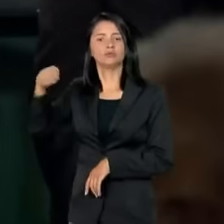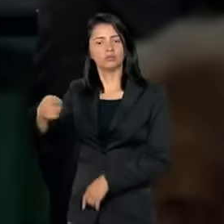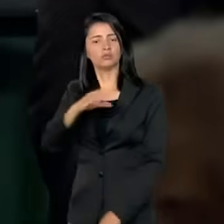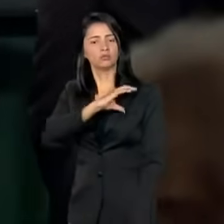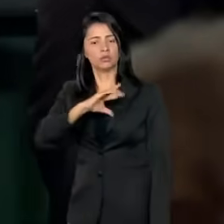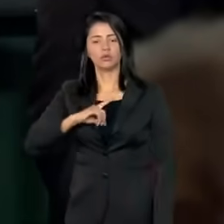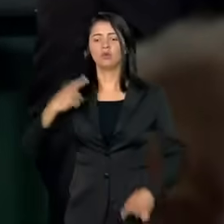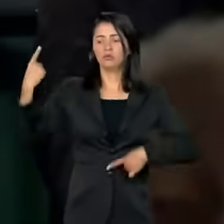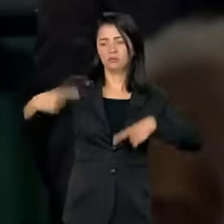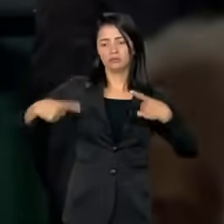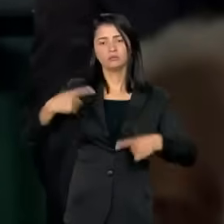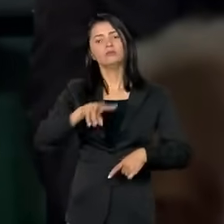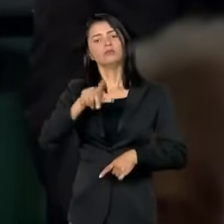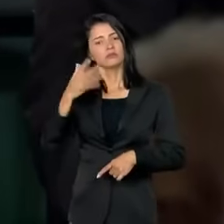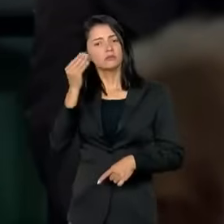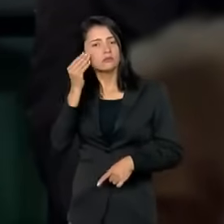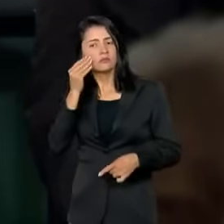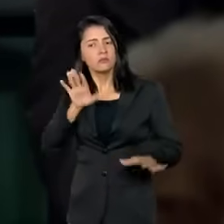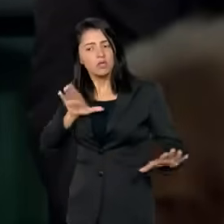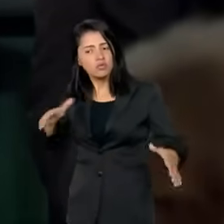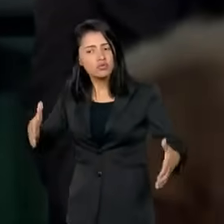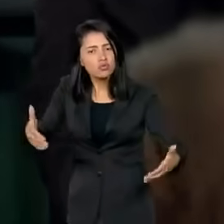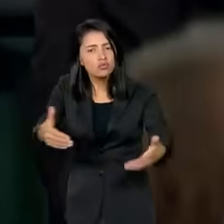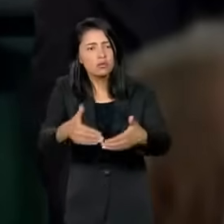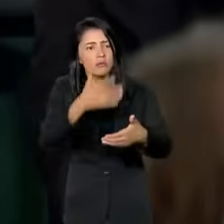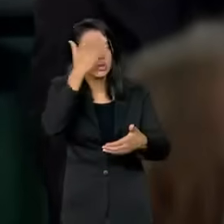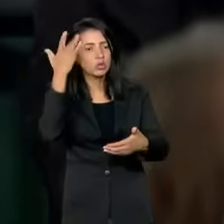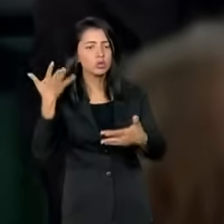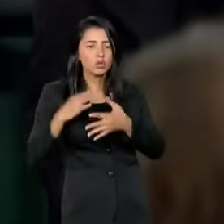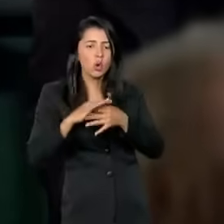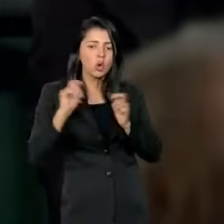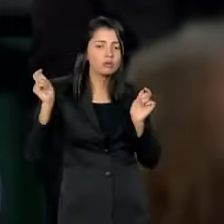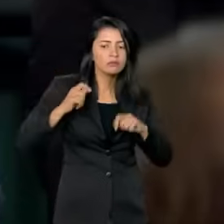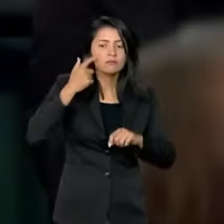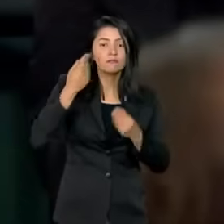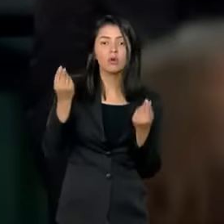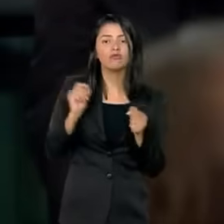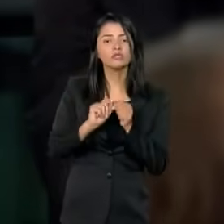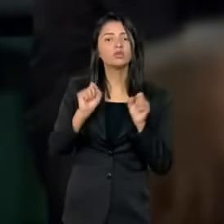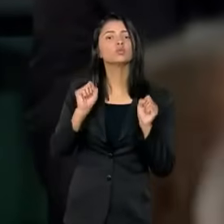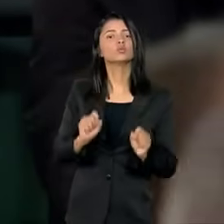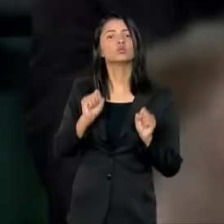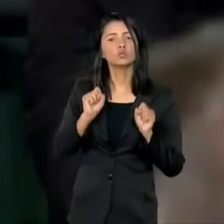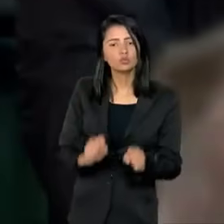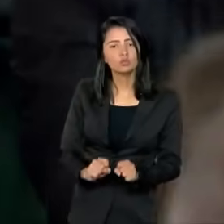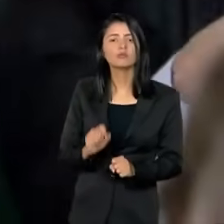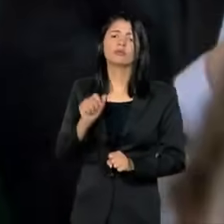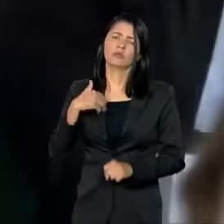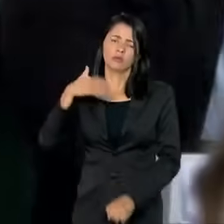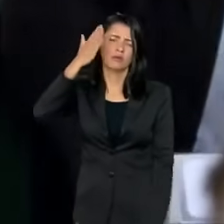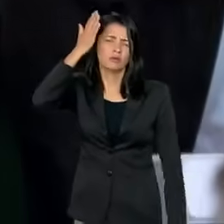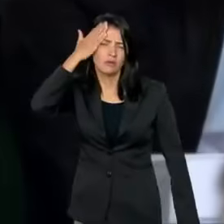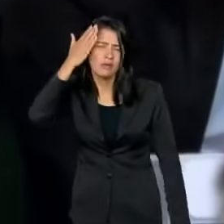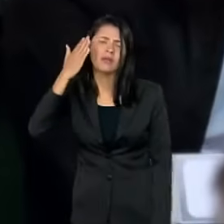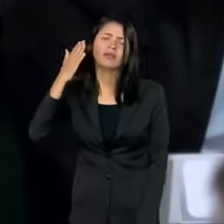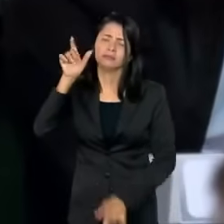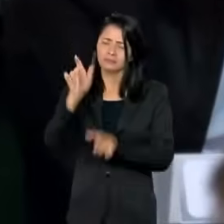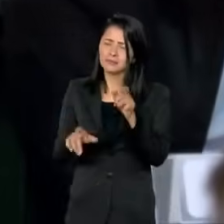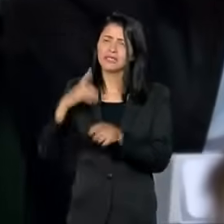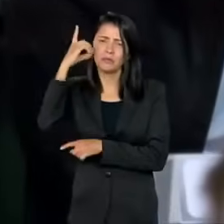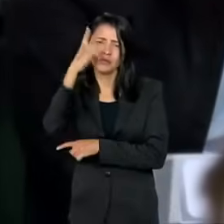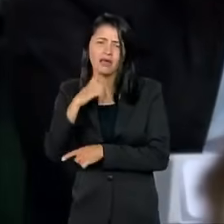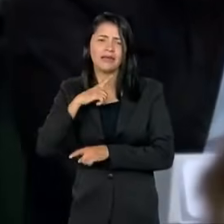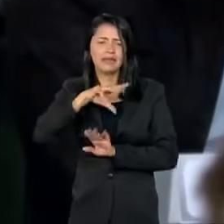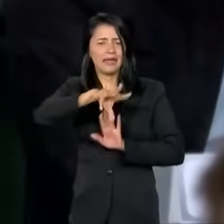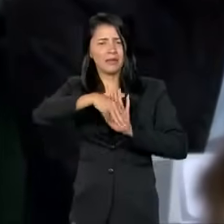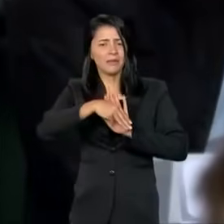político, sabe, que vai tentar juntar a bancada e ver o que é possível fazer. Eu sei que os deputados têm um monte de emenda aí, se cada deputado